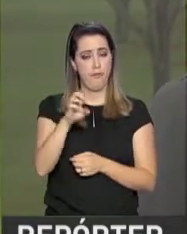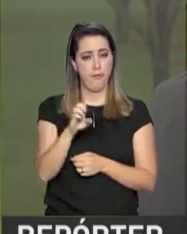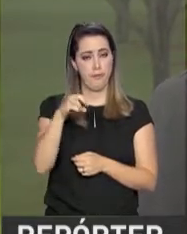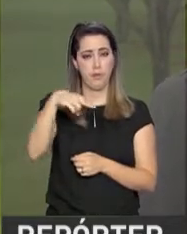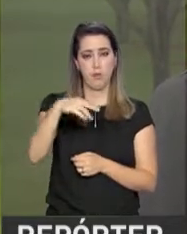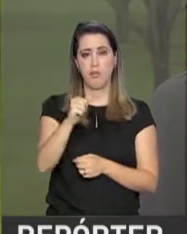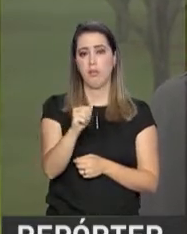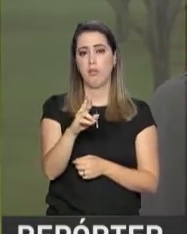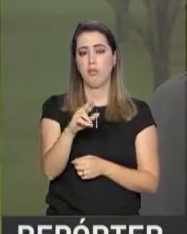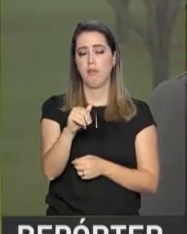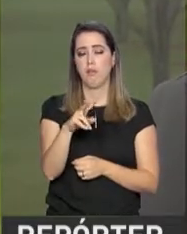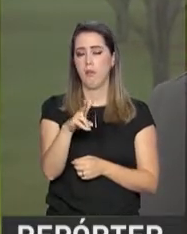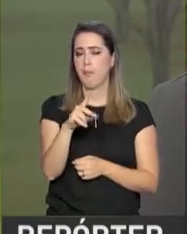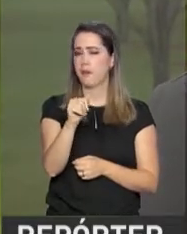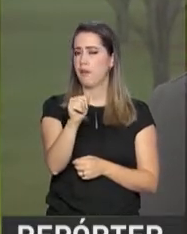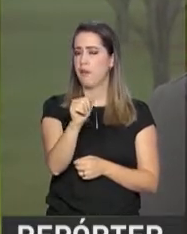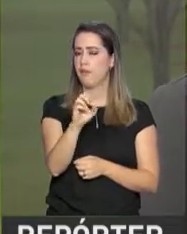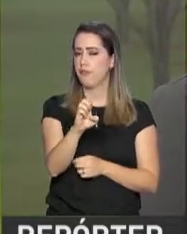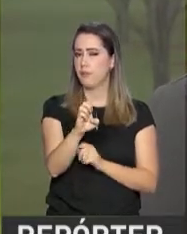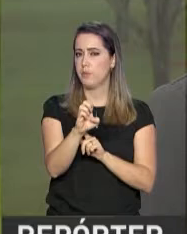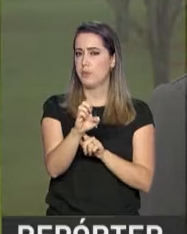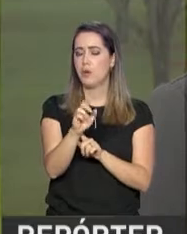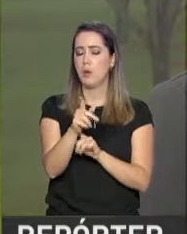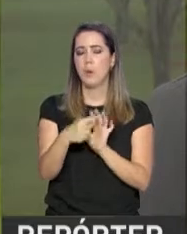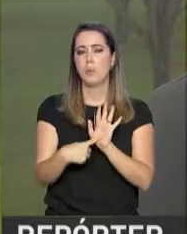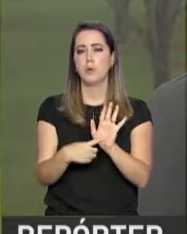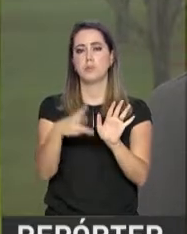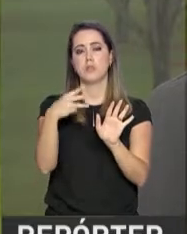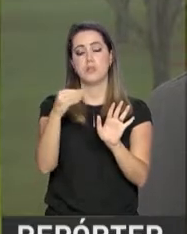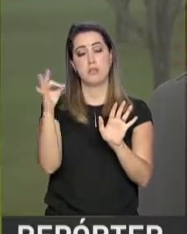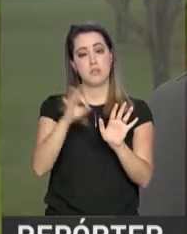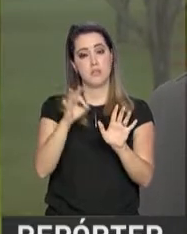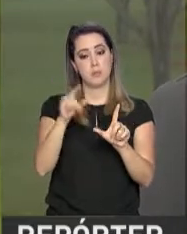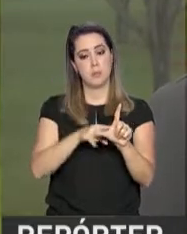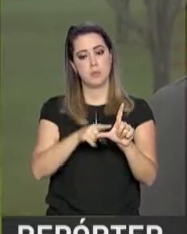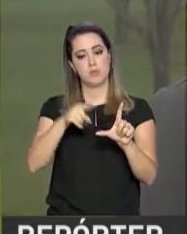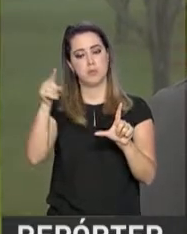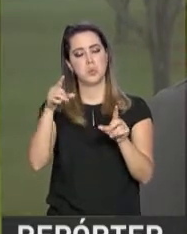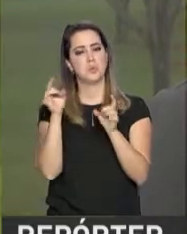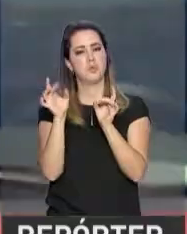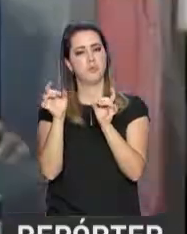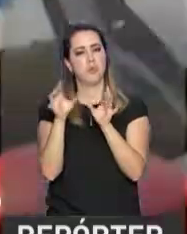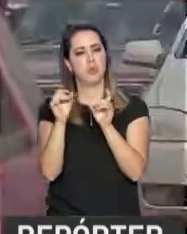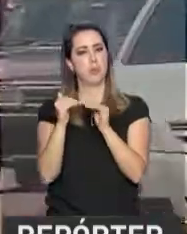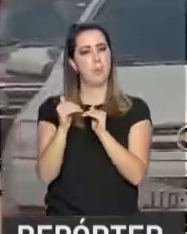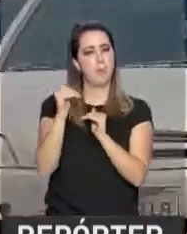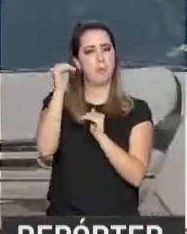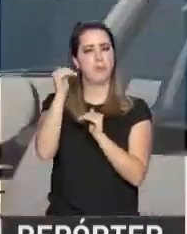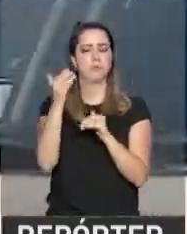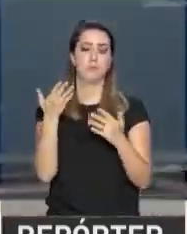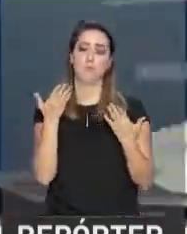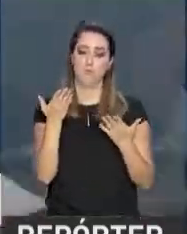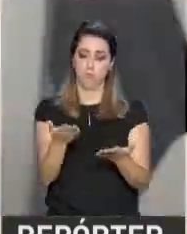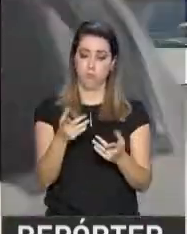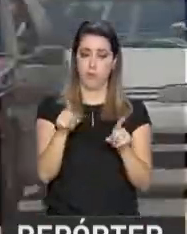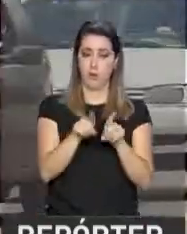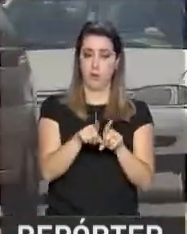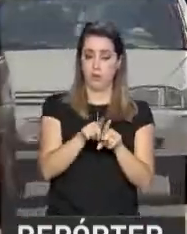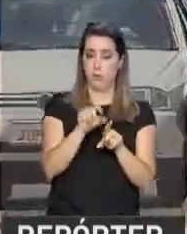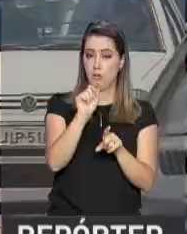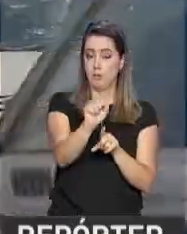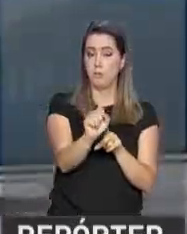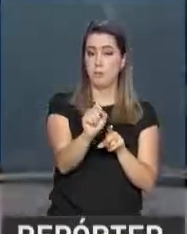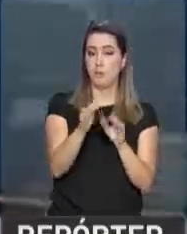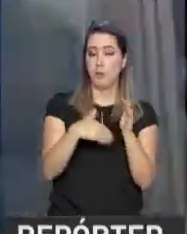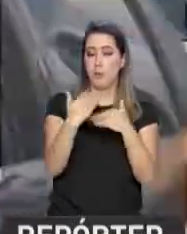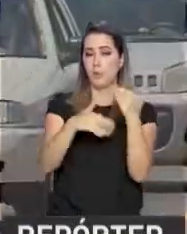o número representa um aumento de cerca de 30% em relação às vendas de fevereiro. De acordo com a FENABRAVE, o aumento